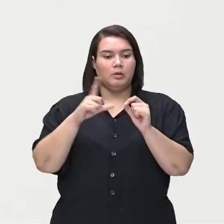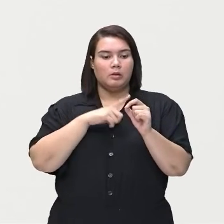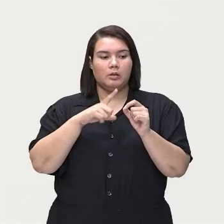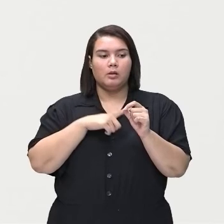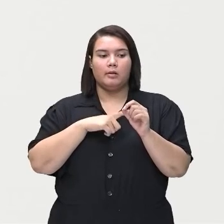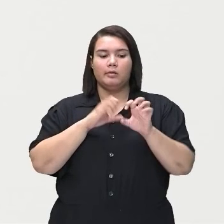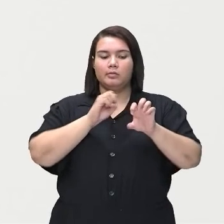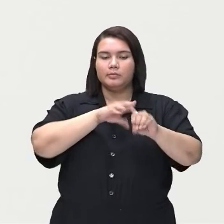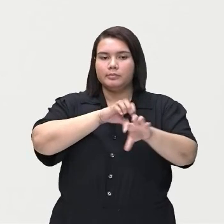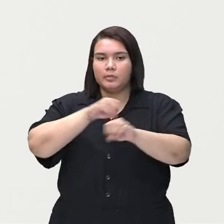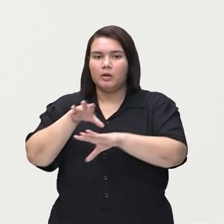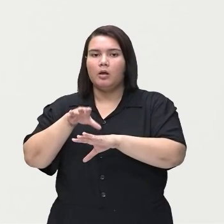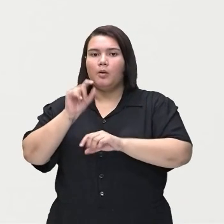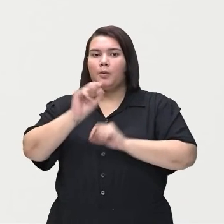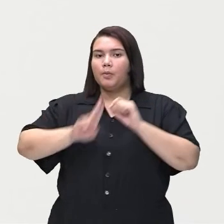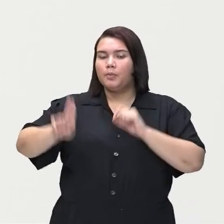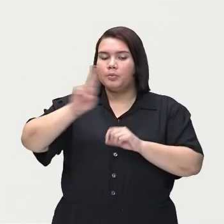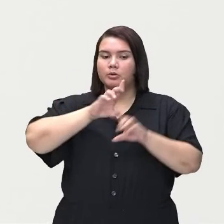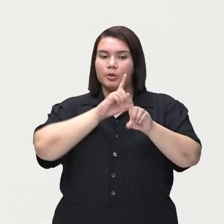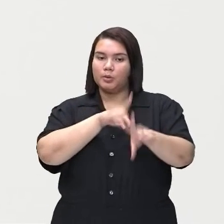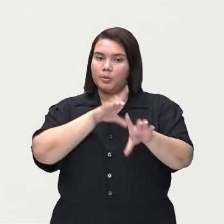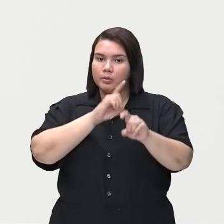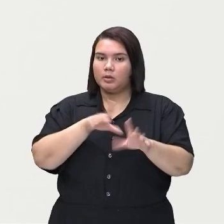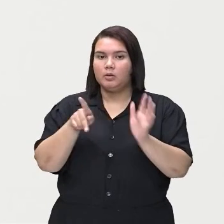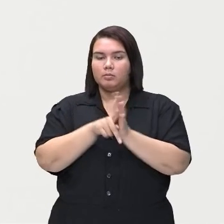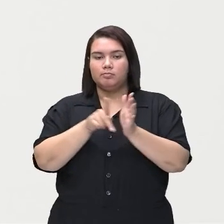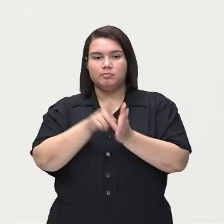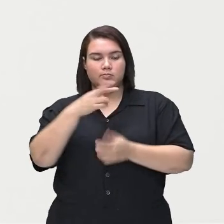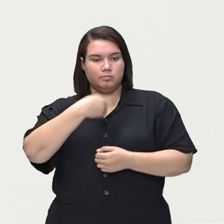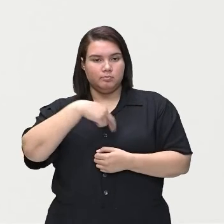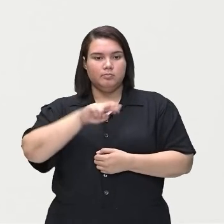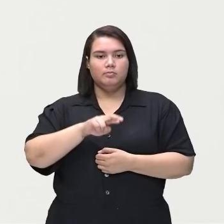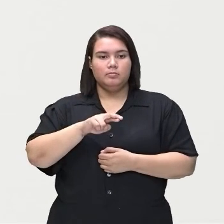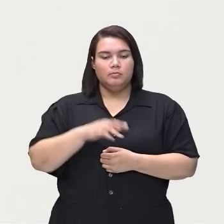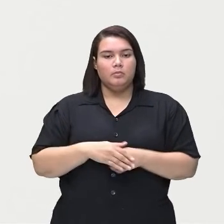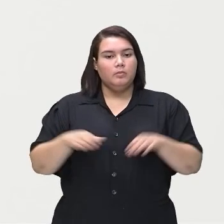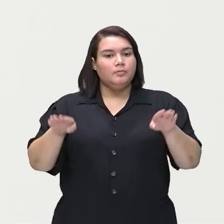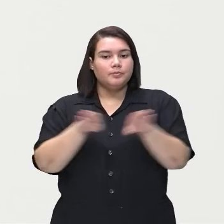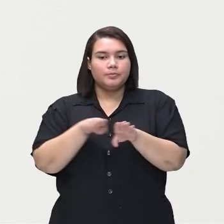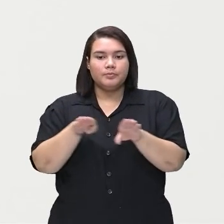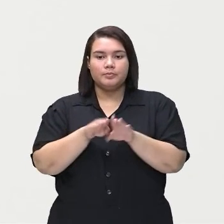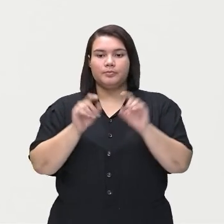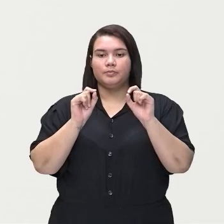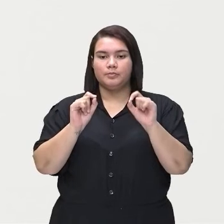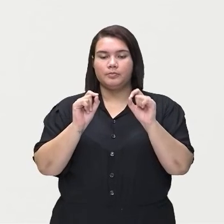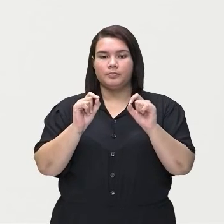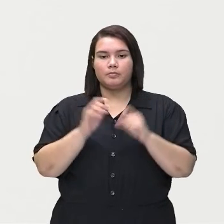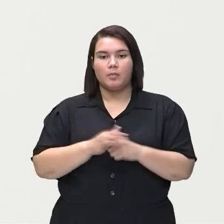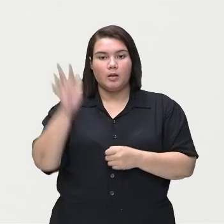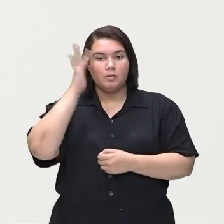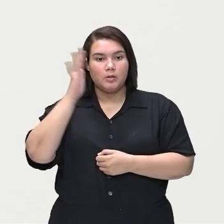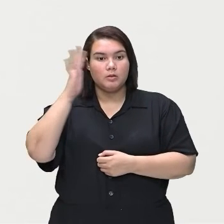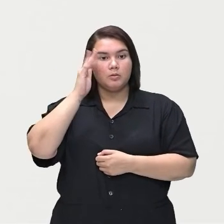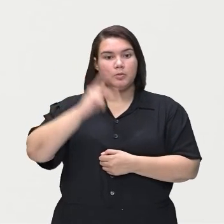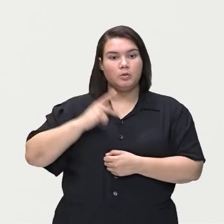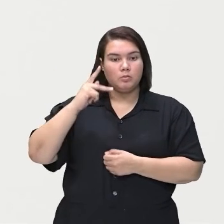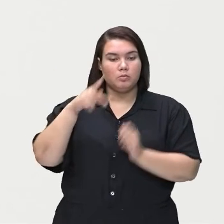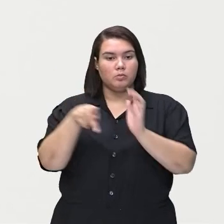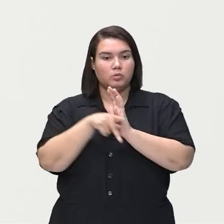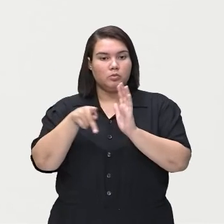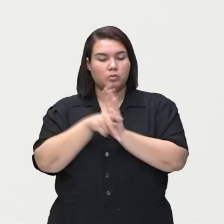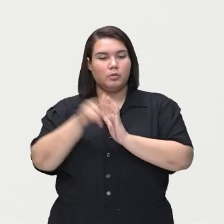incorporadas à doutrina da religião cristã. Da mesma forma, o pensamento político dos filósofos